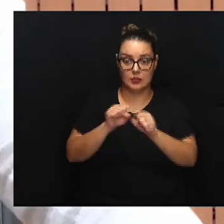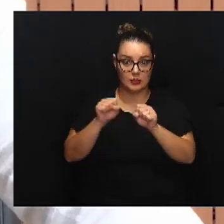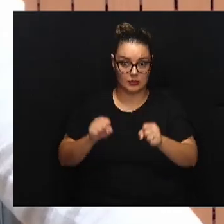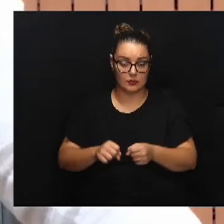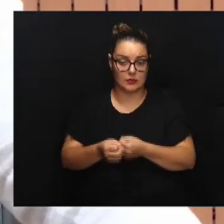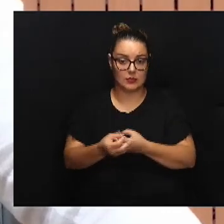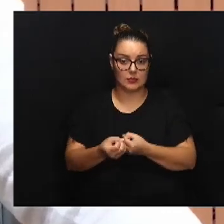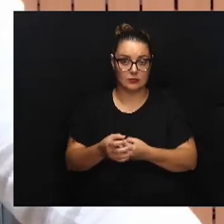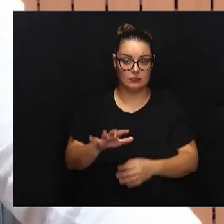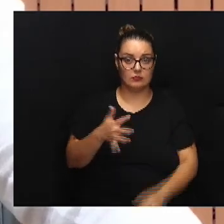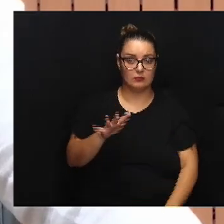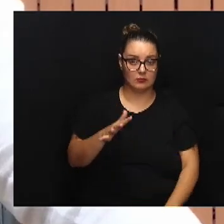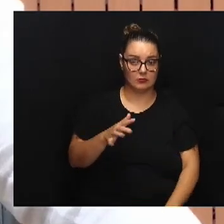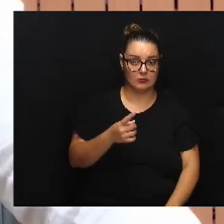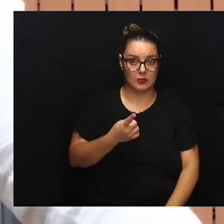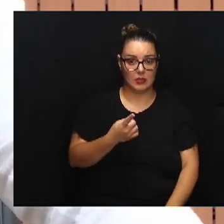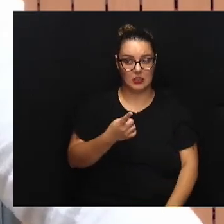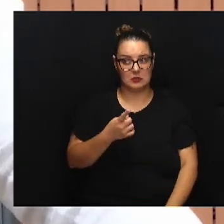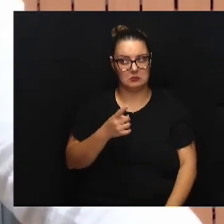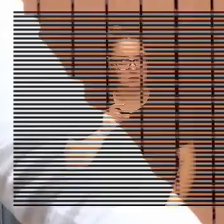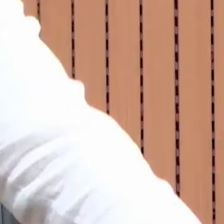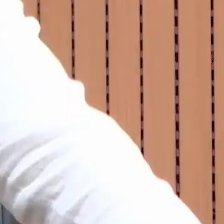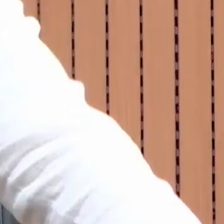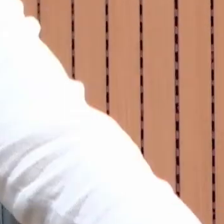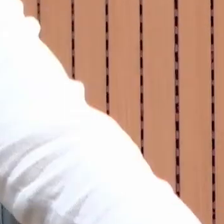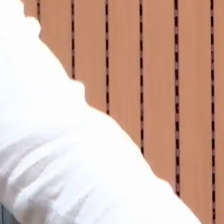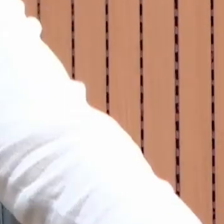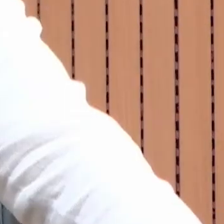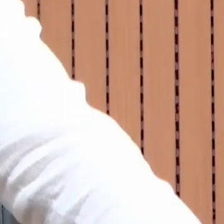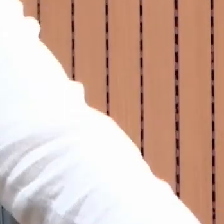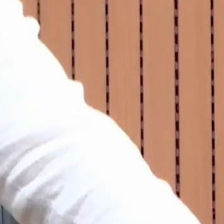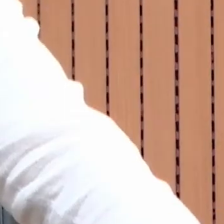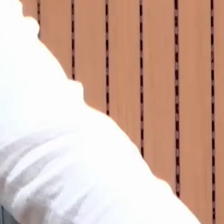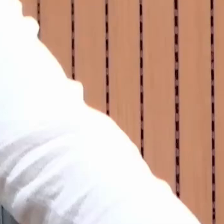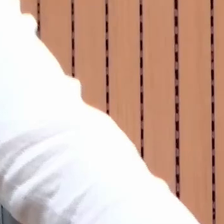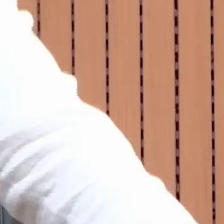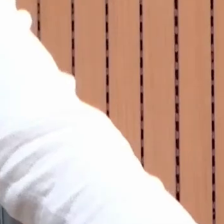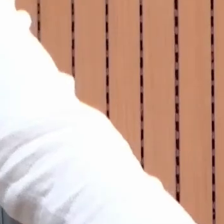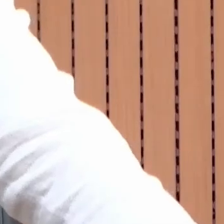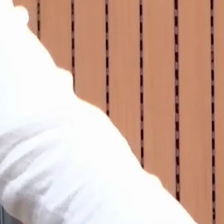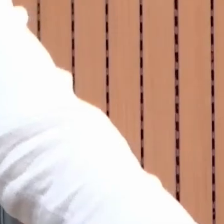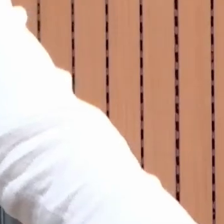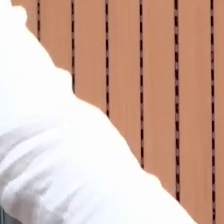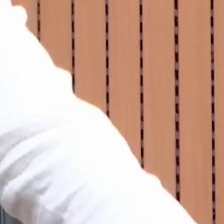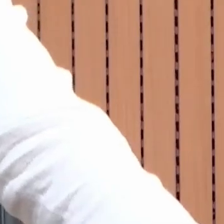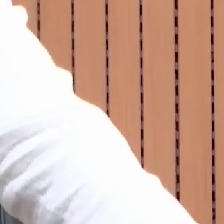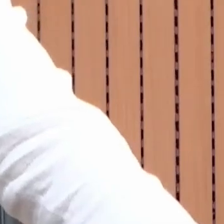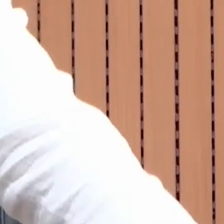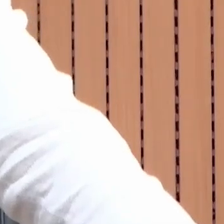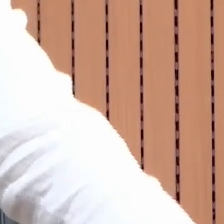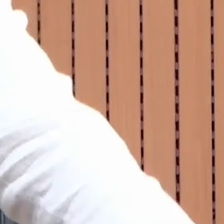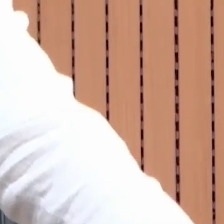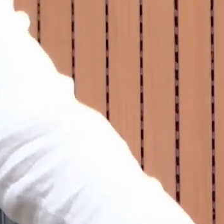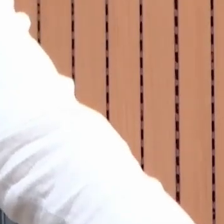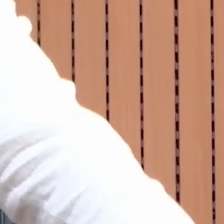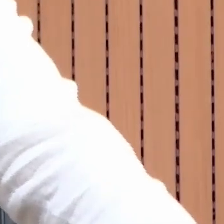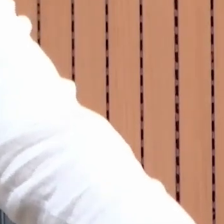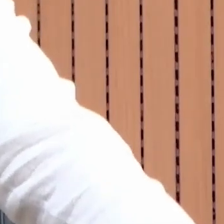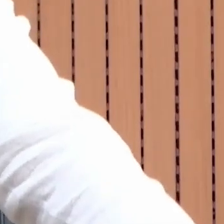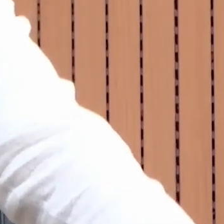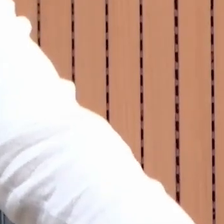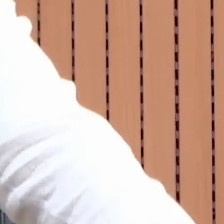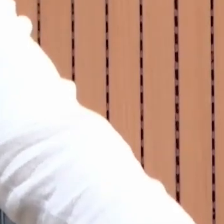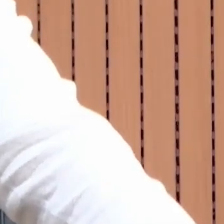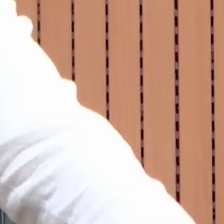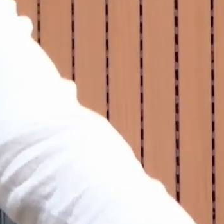dados chegaram a 100 e poucos, né? Nós temos essas experiências. Nós contratamos consultoria junto à Unesco específica